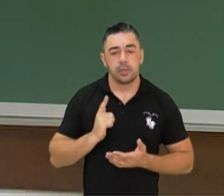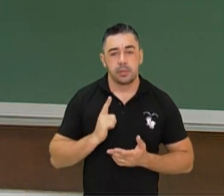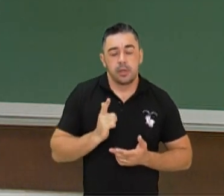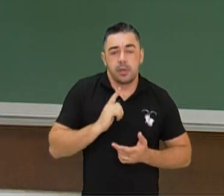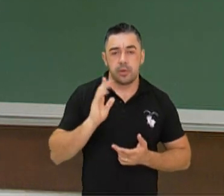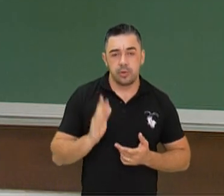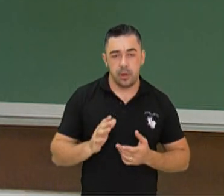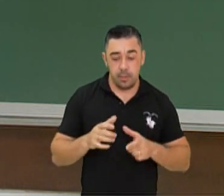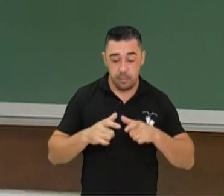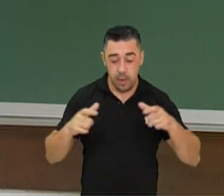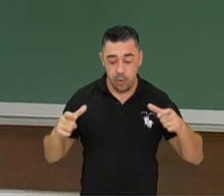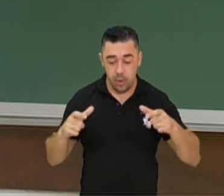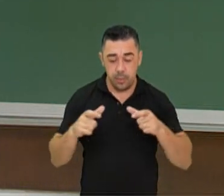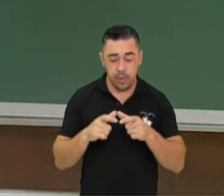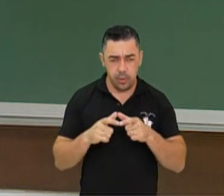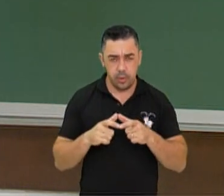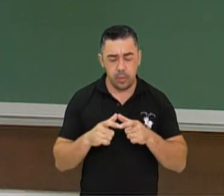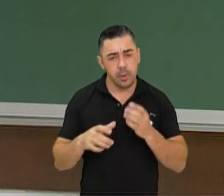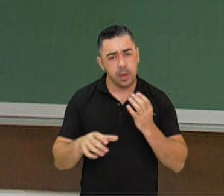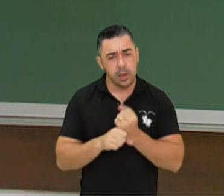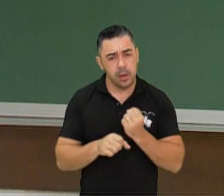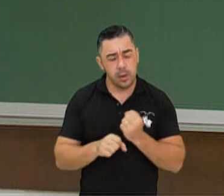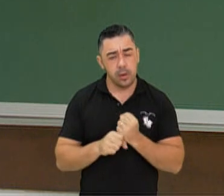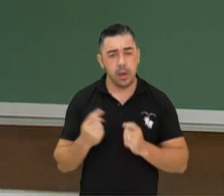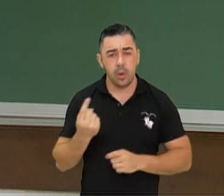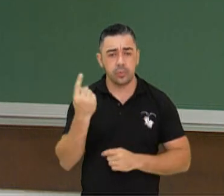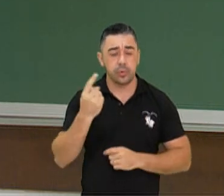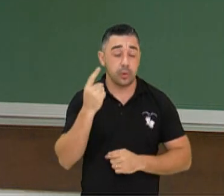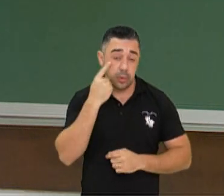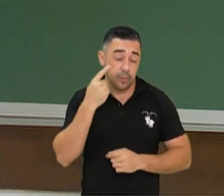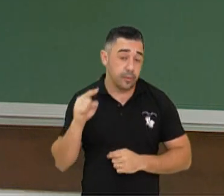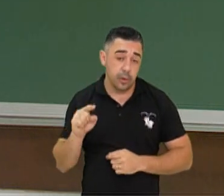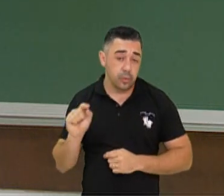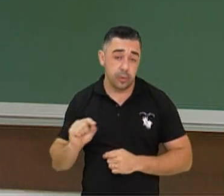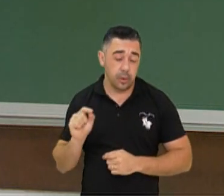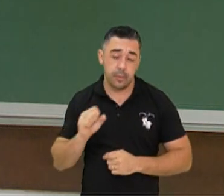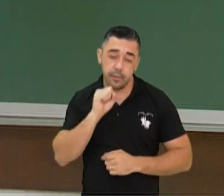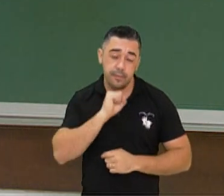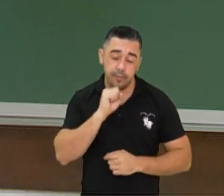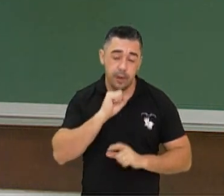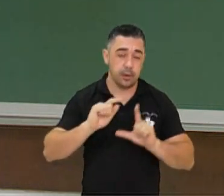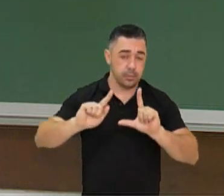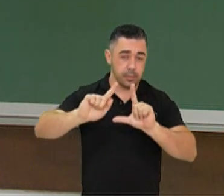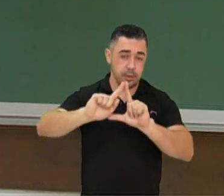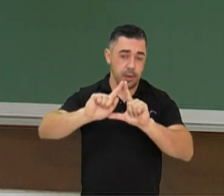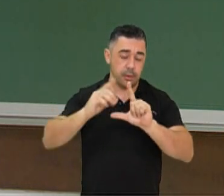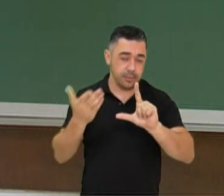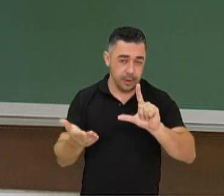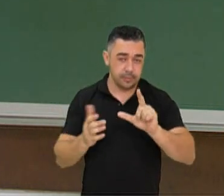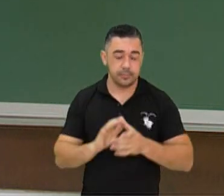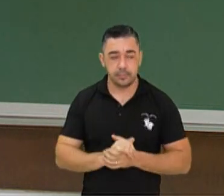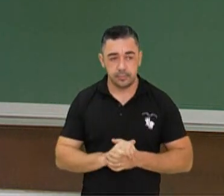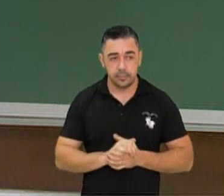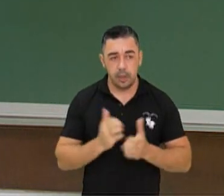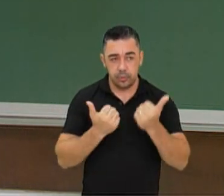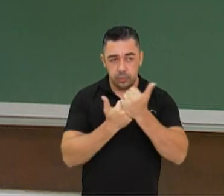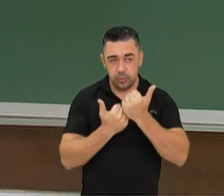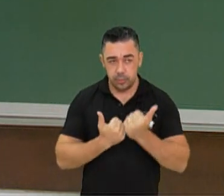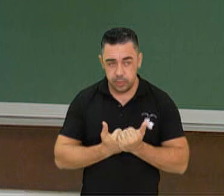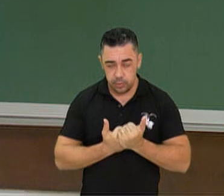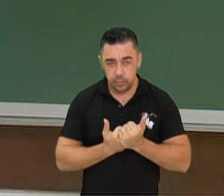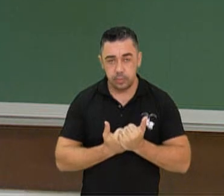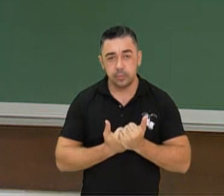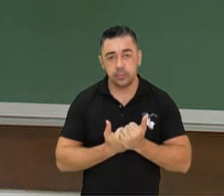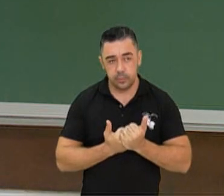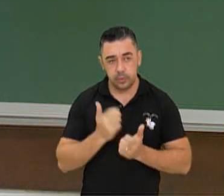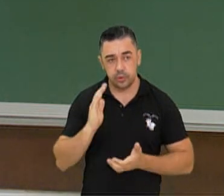e raio menor. Para calcular a altura, eu vou naquele velho e bom teorema de Pitágoras. Então, vou substituir nos